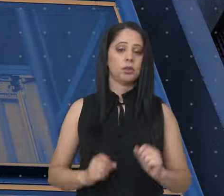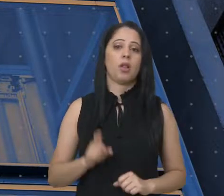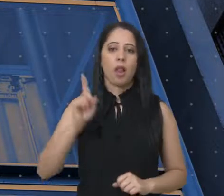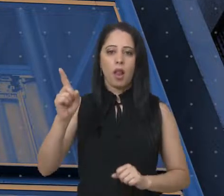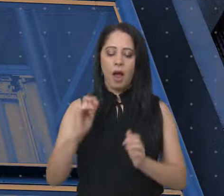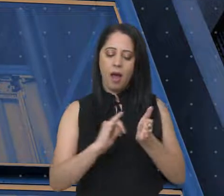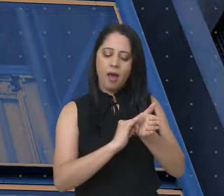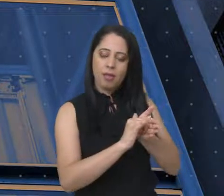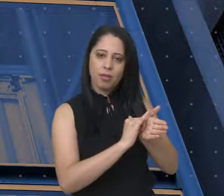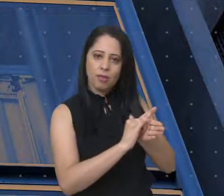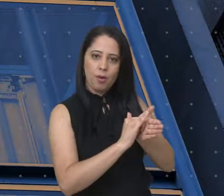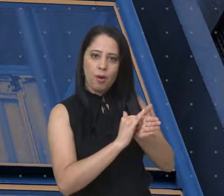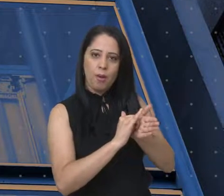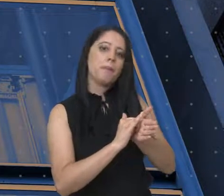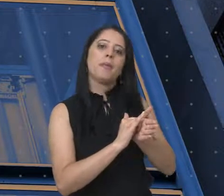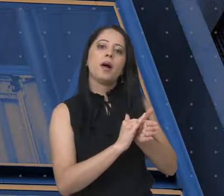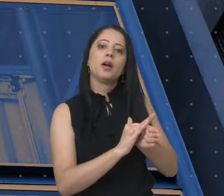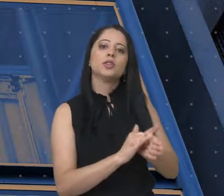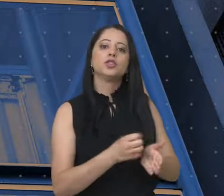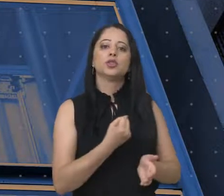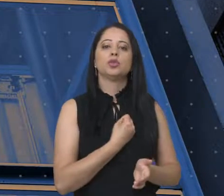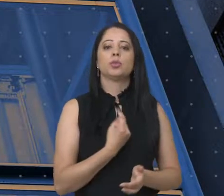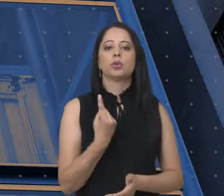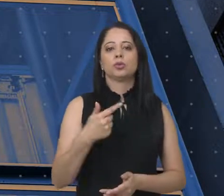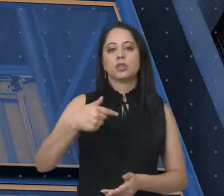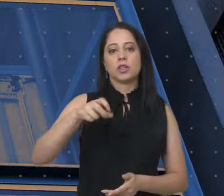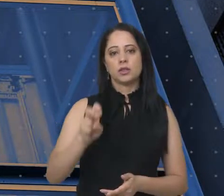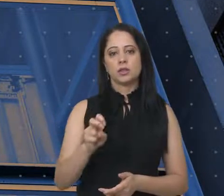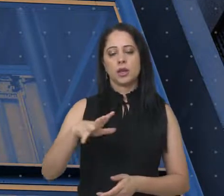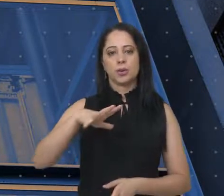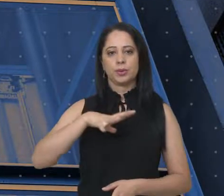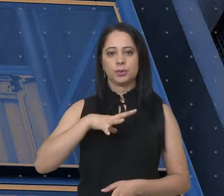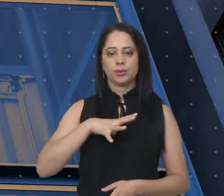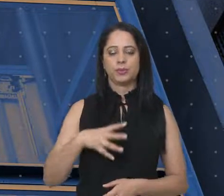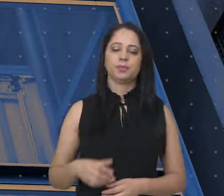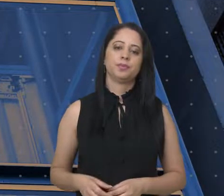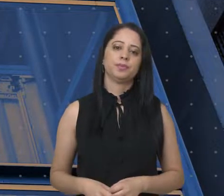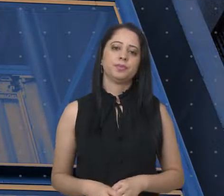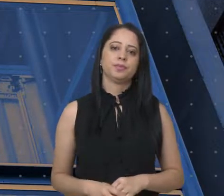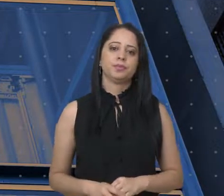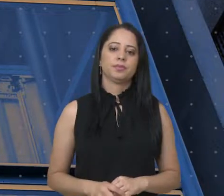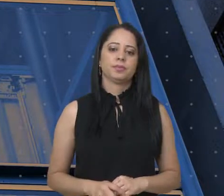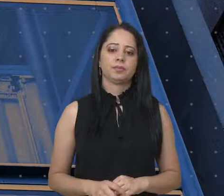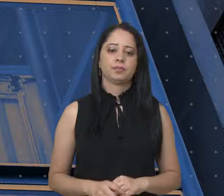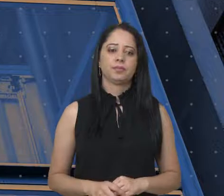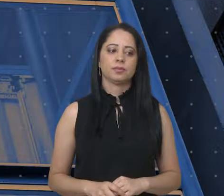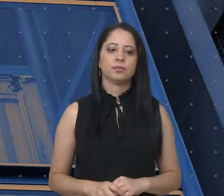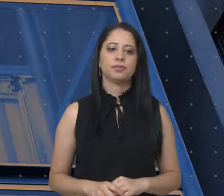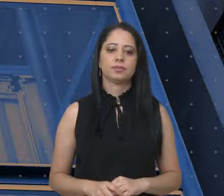cidadão. O PAT fica na Praça Afonso Pena, número 175, no centro.